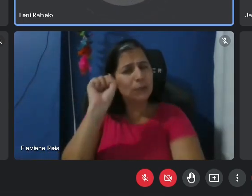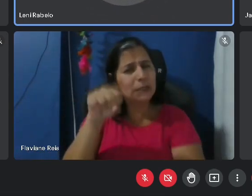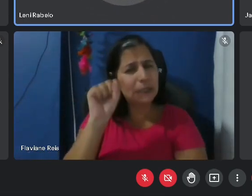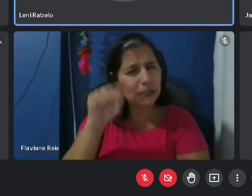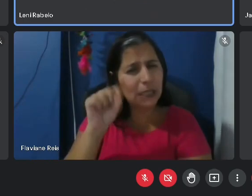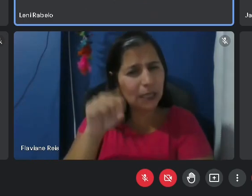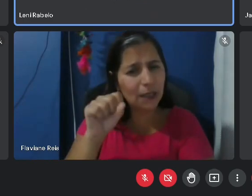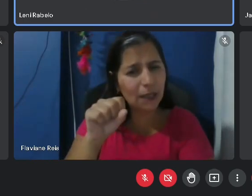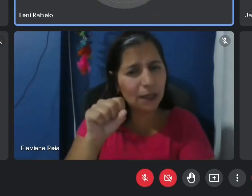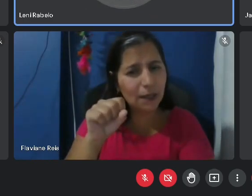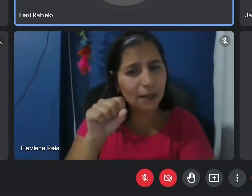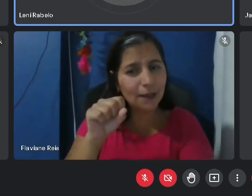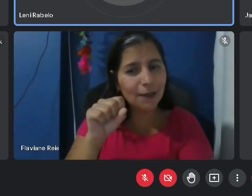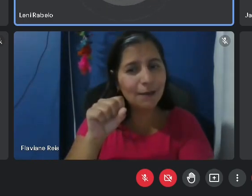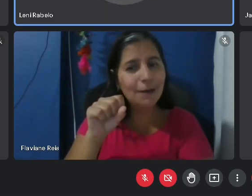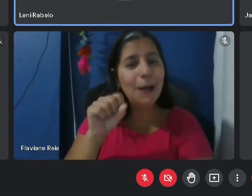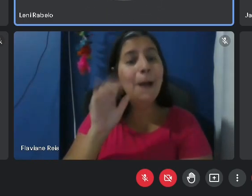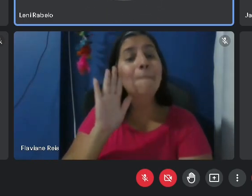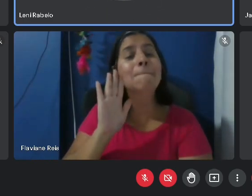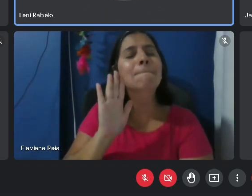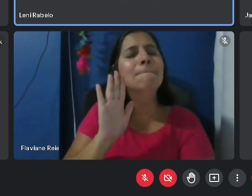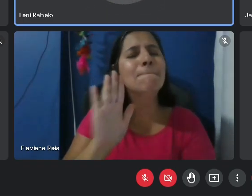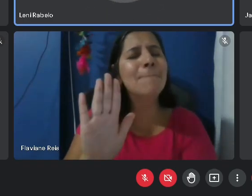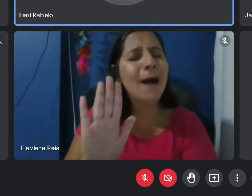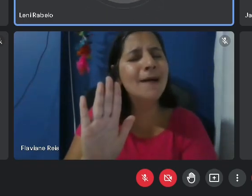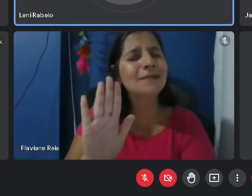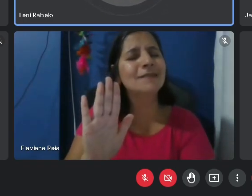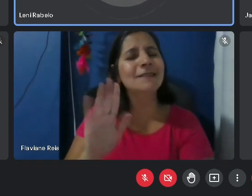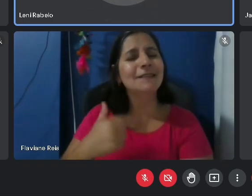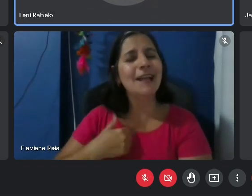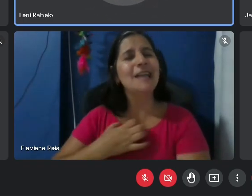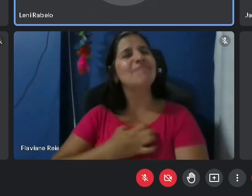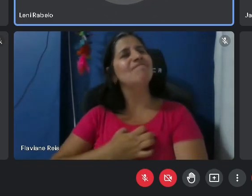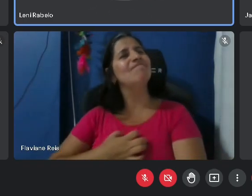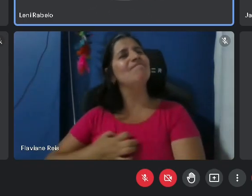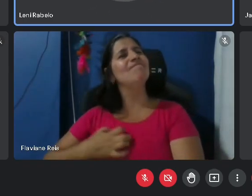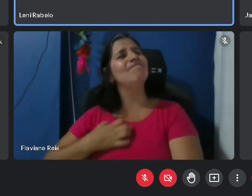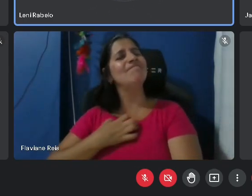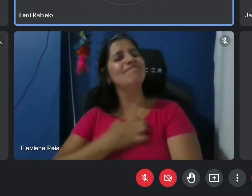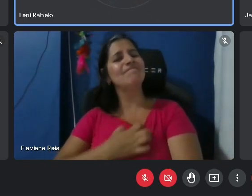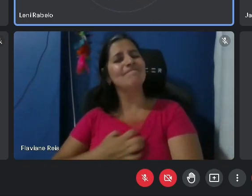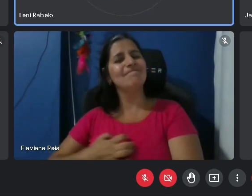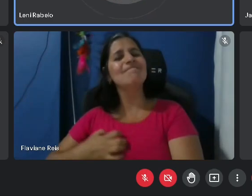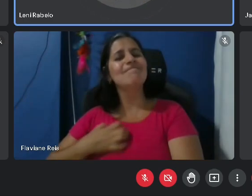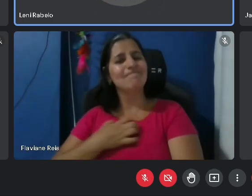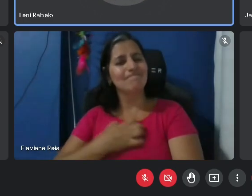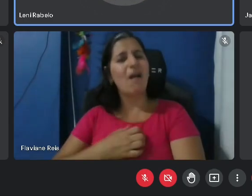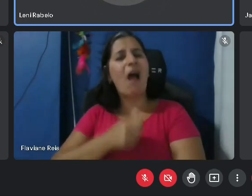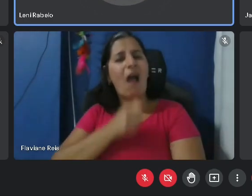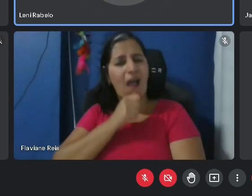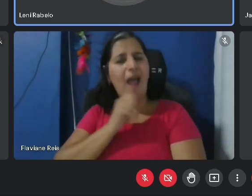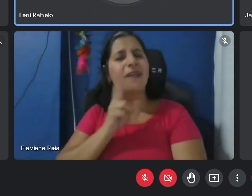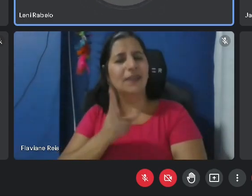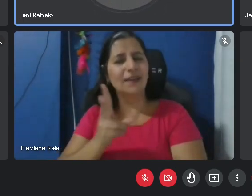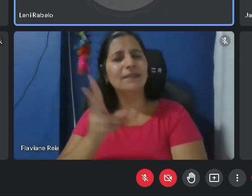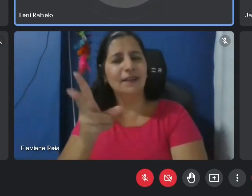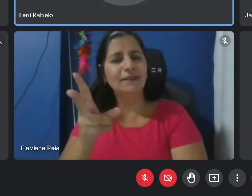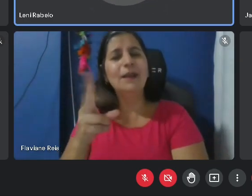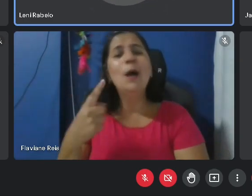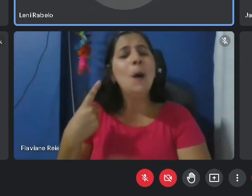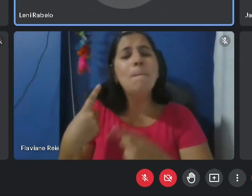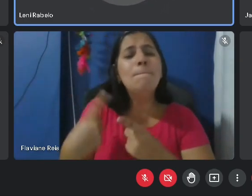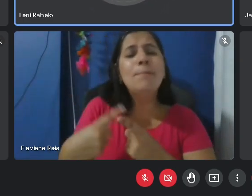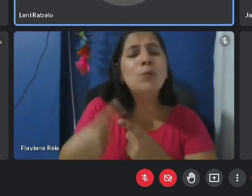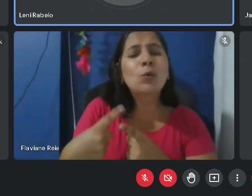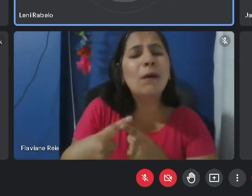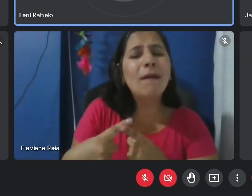questão, né, é bem emocionante, sim, essa questão da lei da Libras. Mas eu fico um pouco angustiada, me